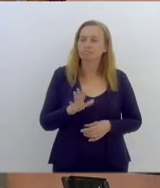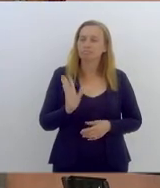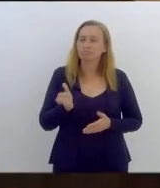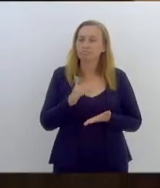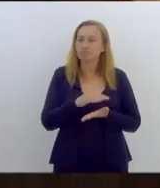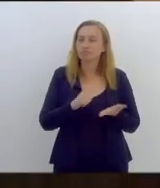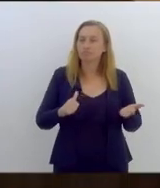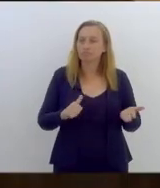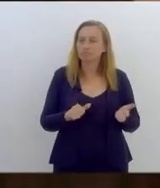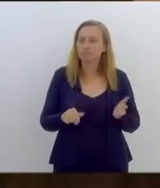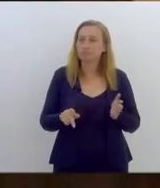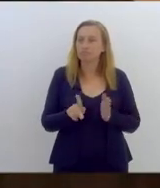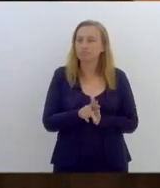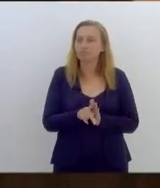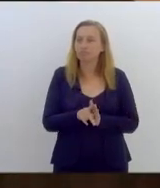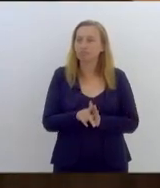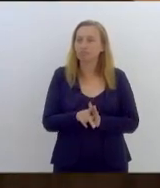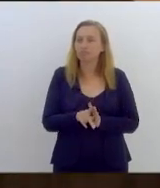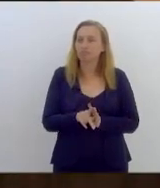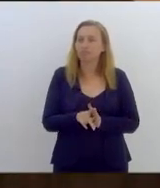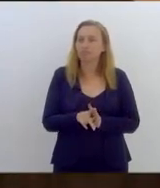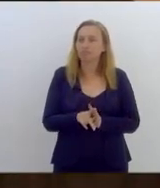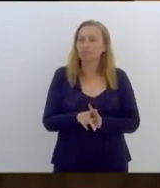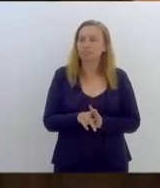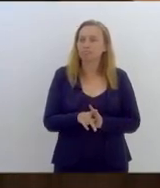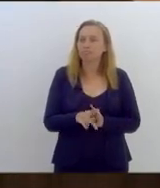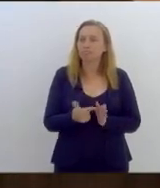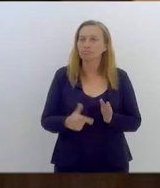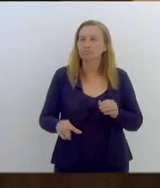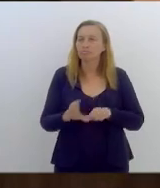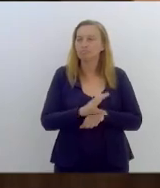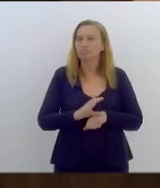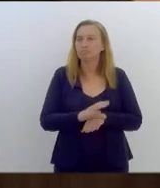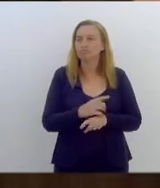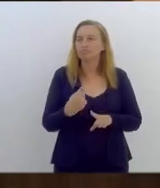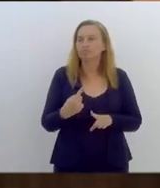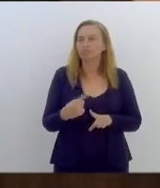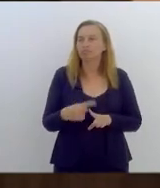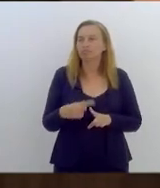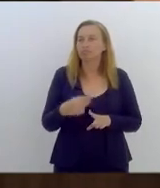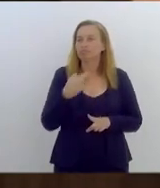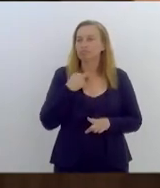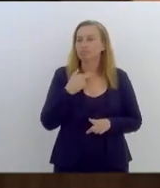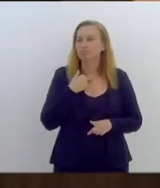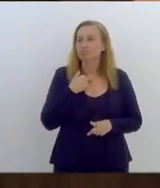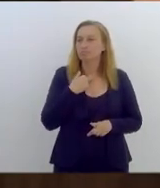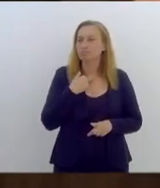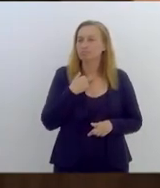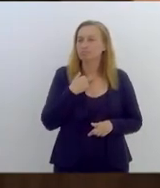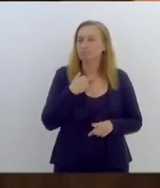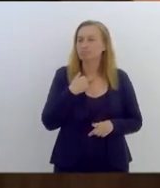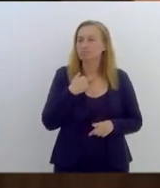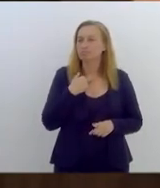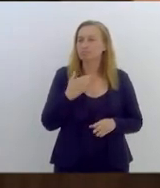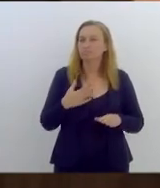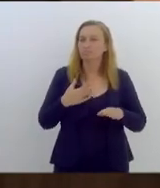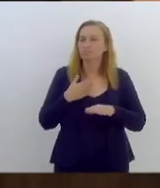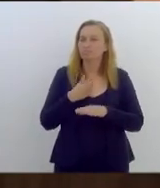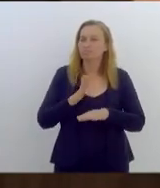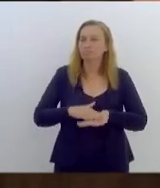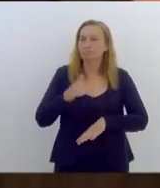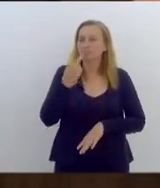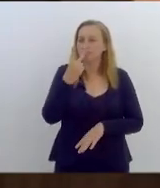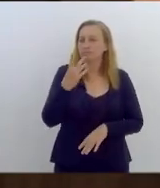o projeto, e eu dar como inconstitucional, porque nós não podemos passar dos 2%, que essa casa